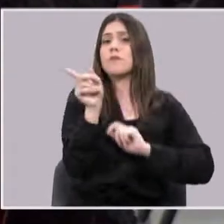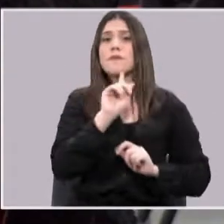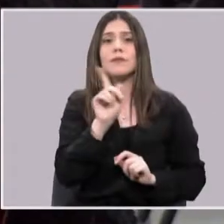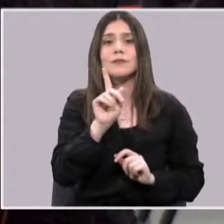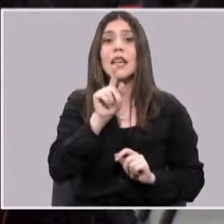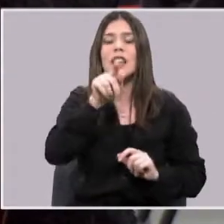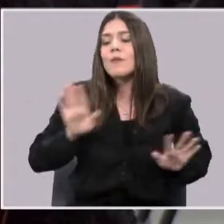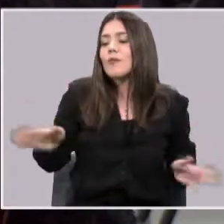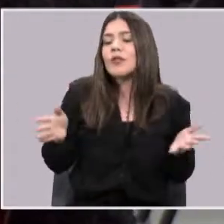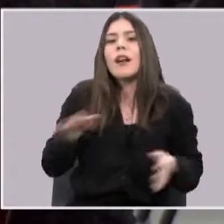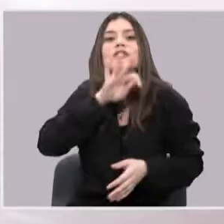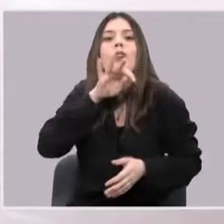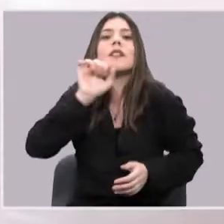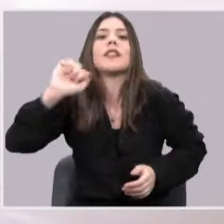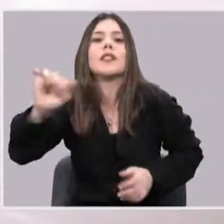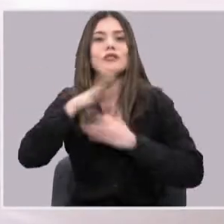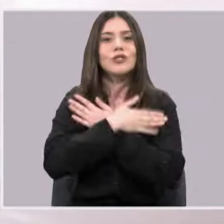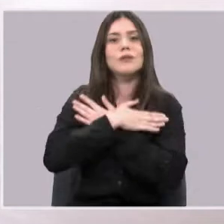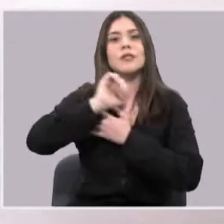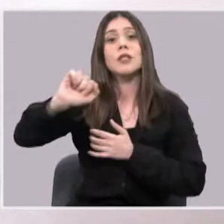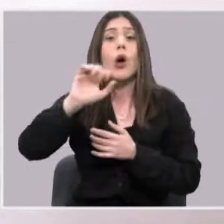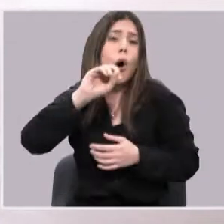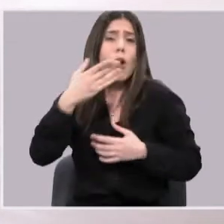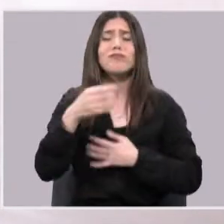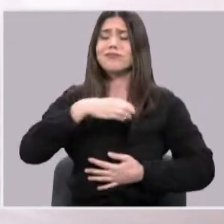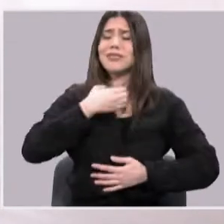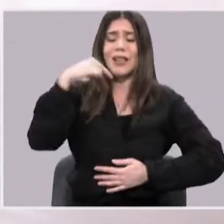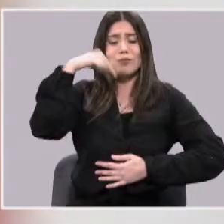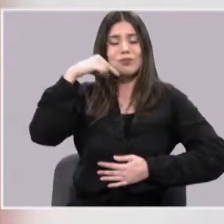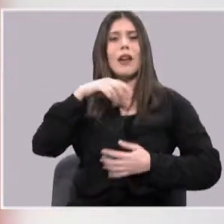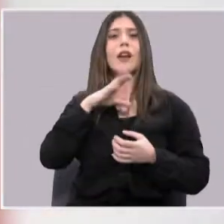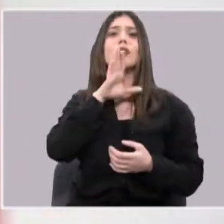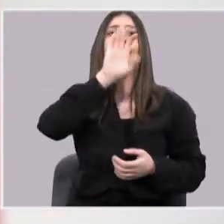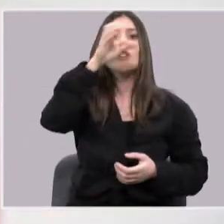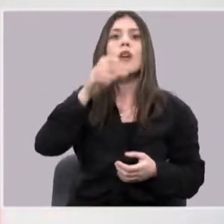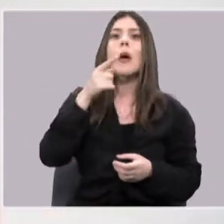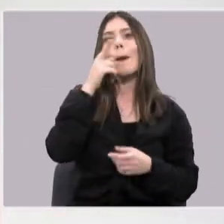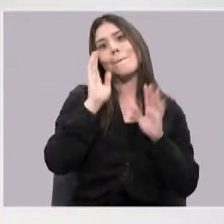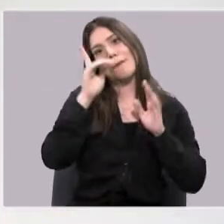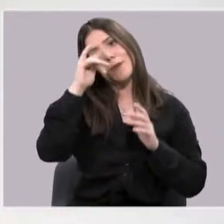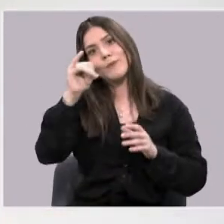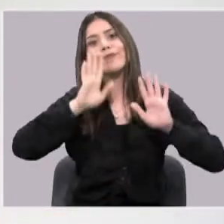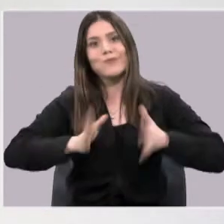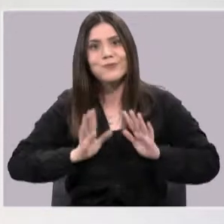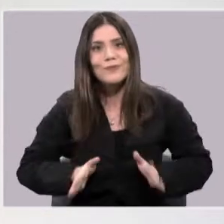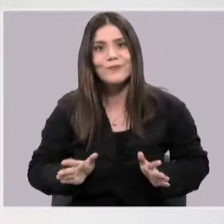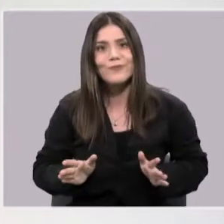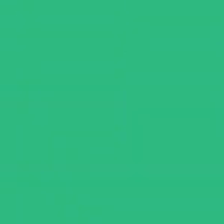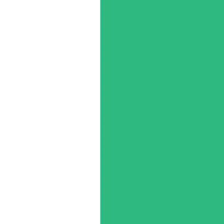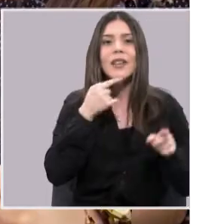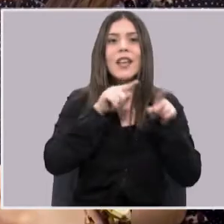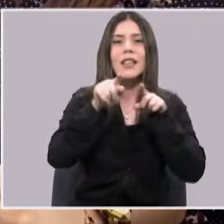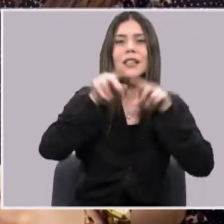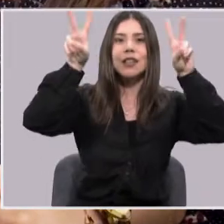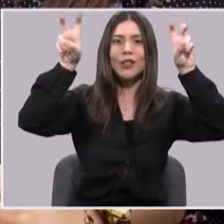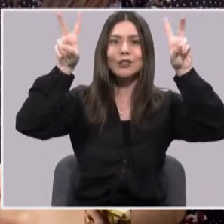mudança. São motivados pela família e pelos amigos ou simplesmente sentem que o país precisa de novas ideias.